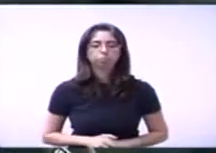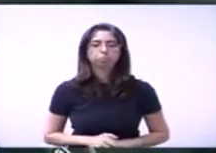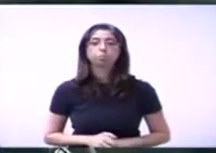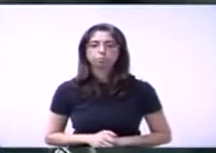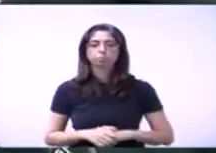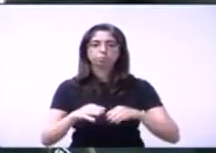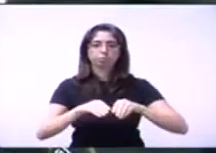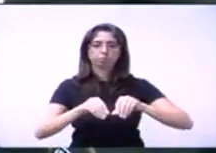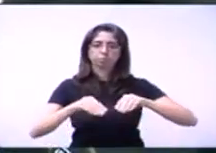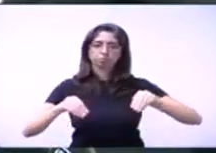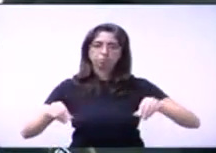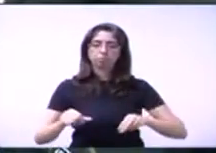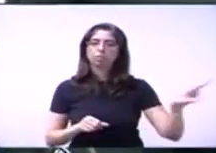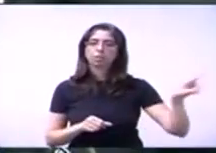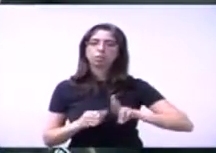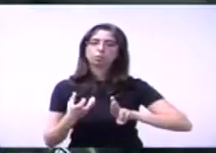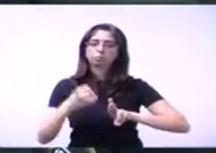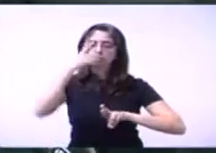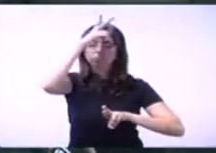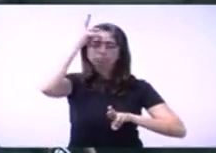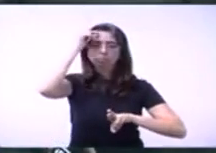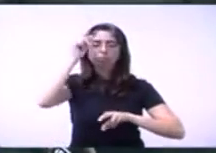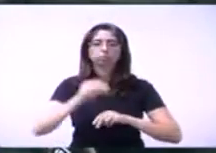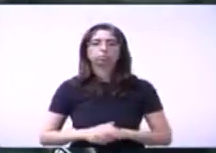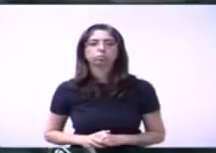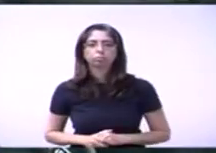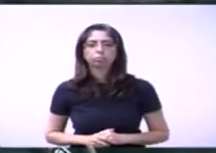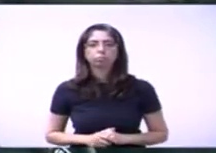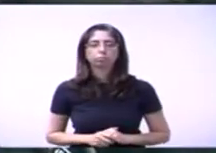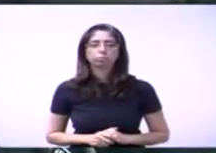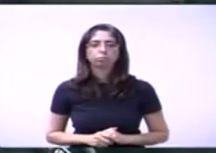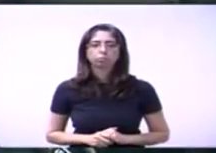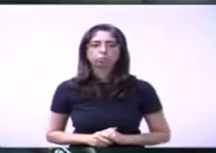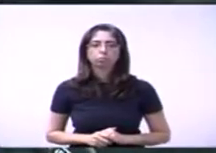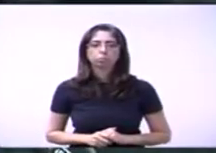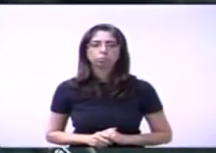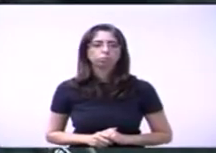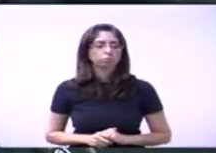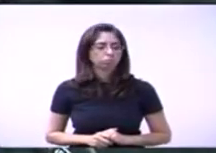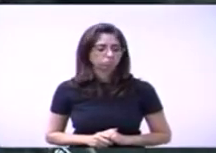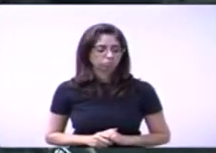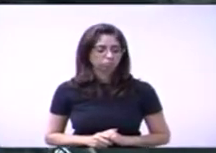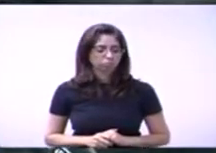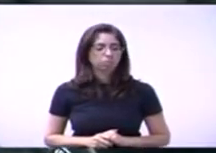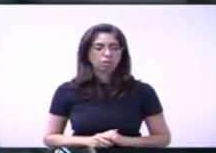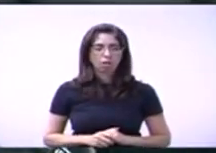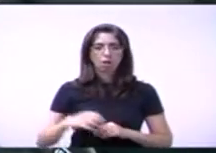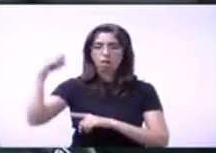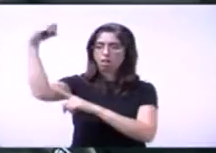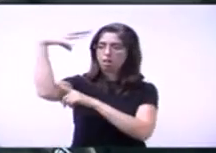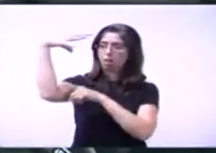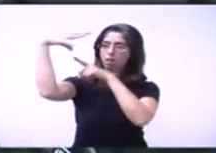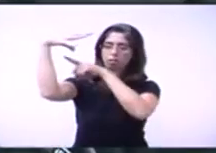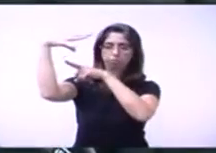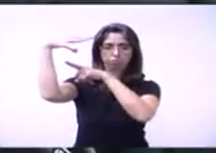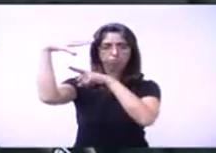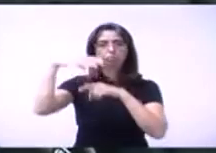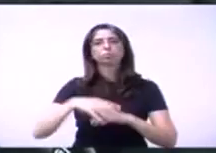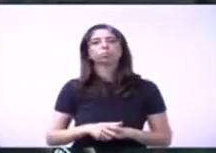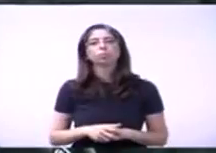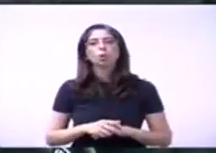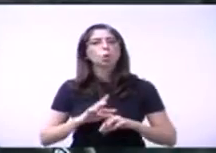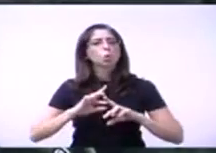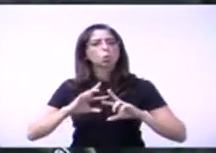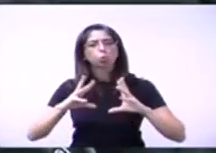Barros, requer informações ao Executivo quanto à instalação de lâmpadas e todos os